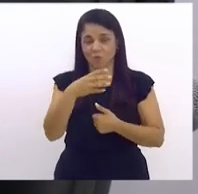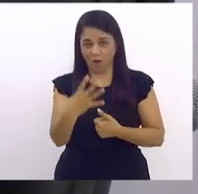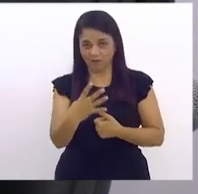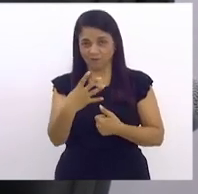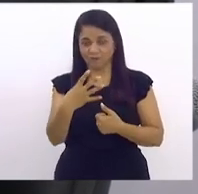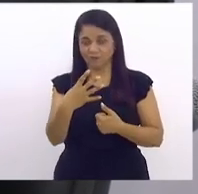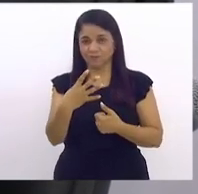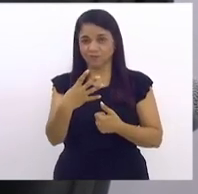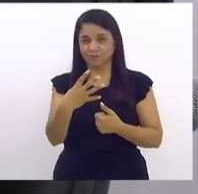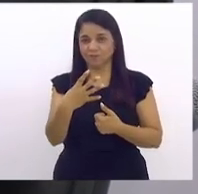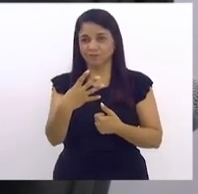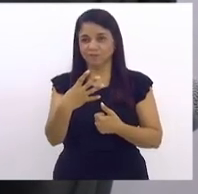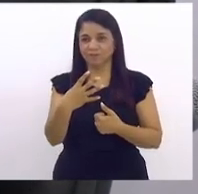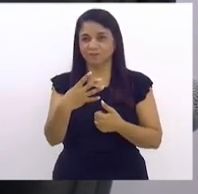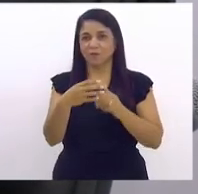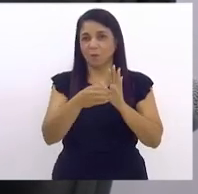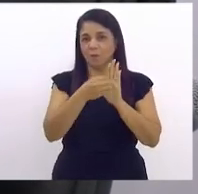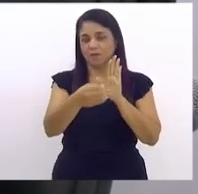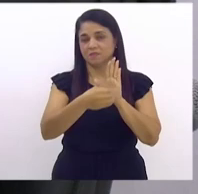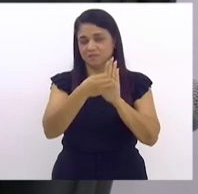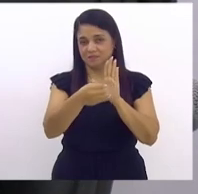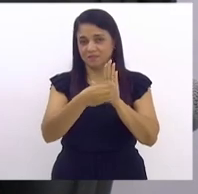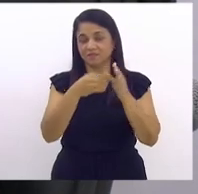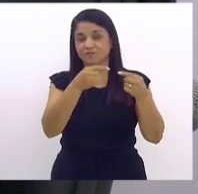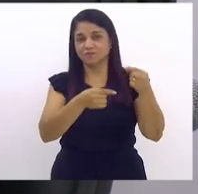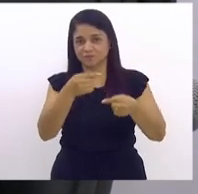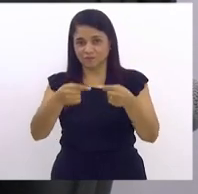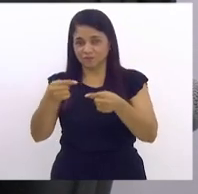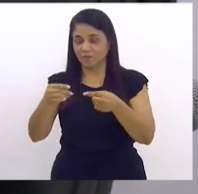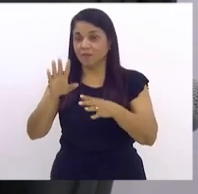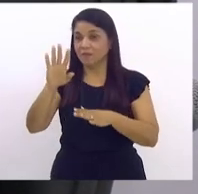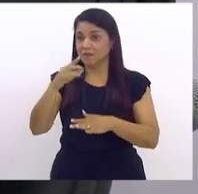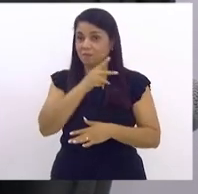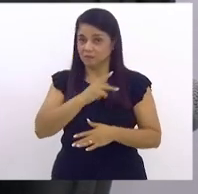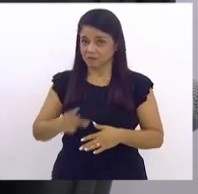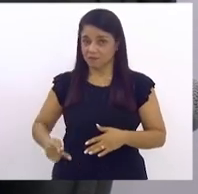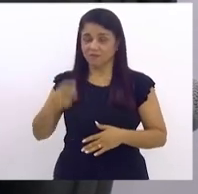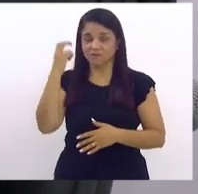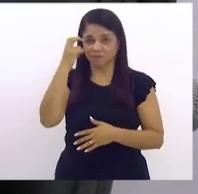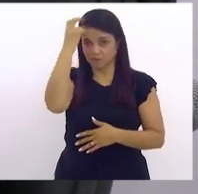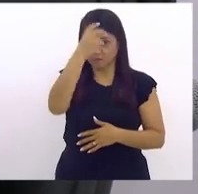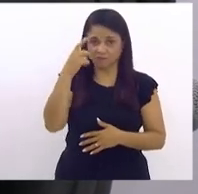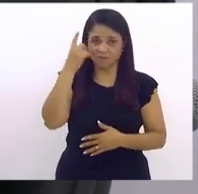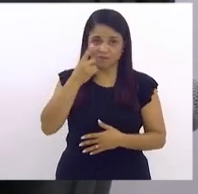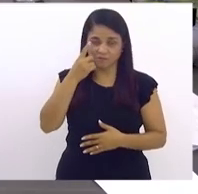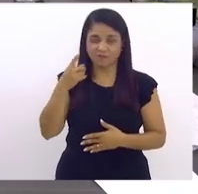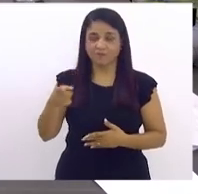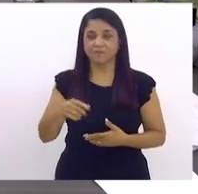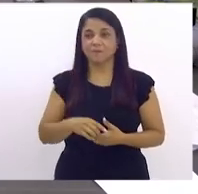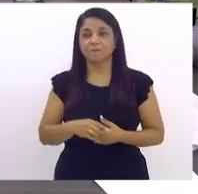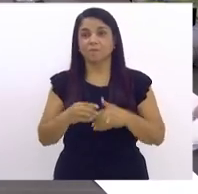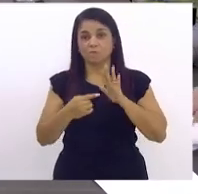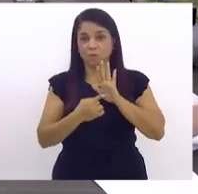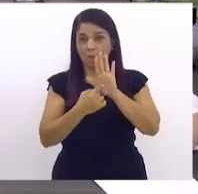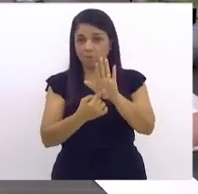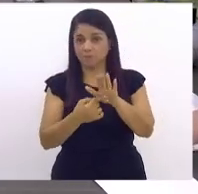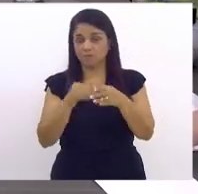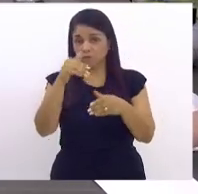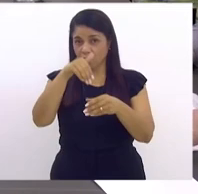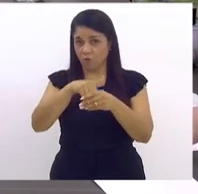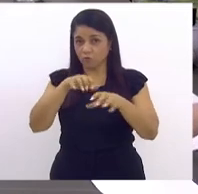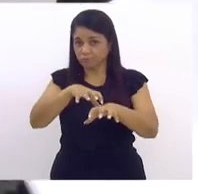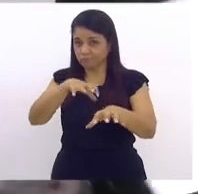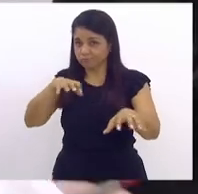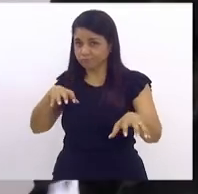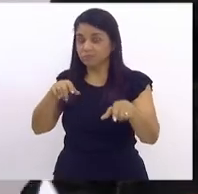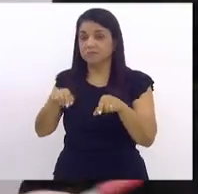4. Esse é o parecer. Em discussão. Presidente. Vai discutir, deputada Verônica. Aqui, eu vou apresentar um voto divergente de